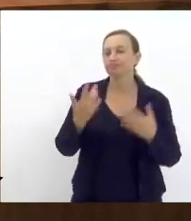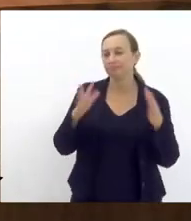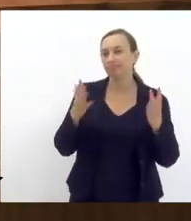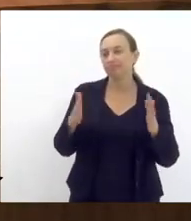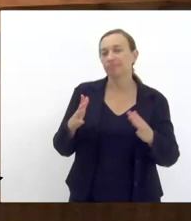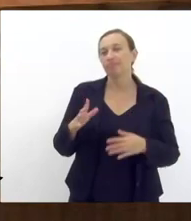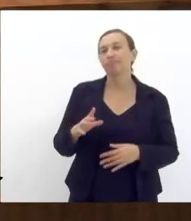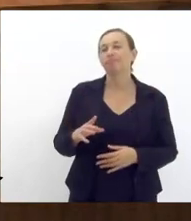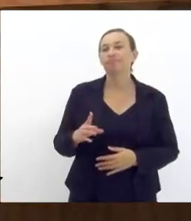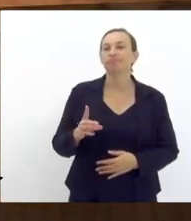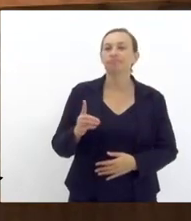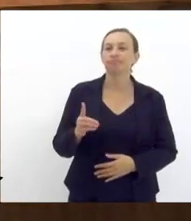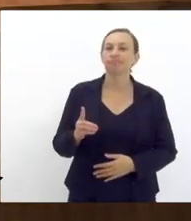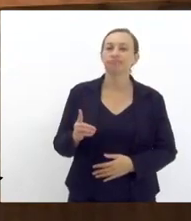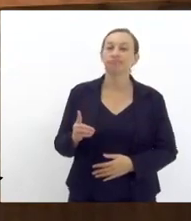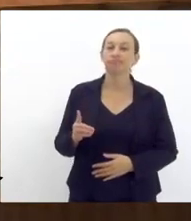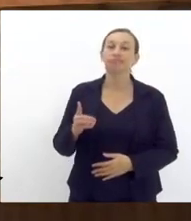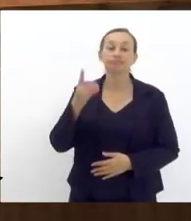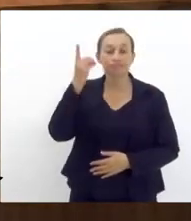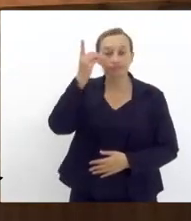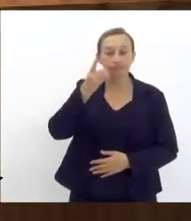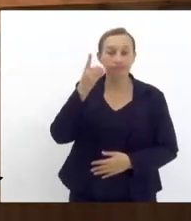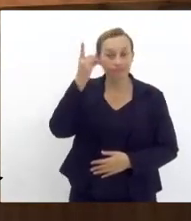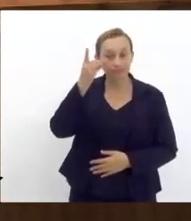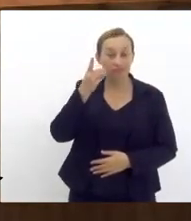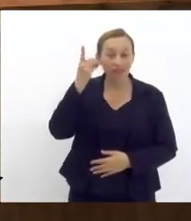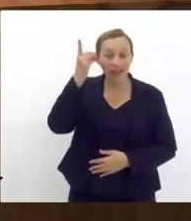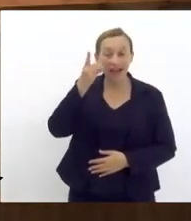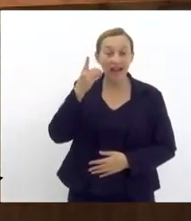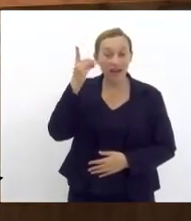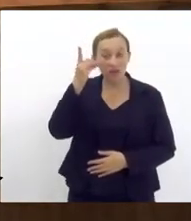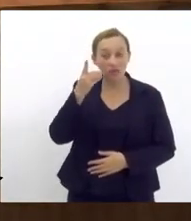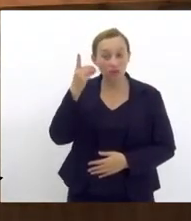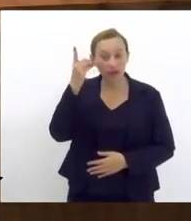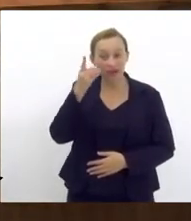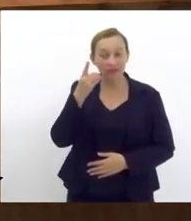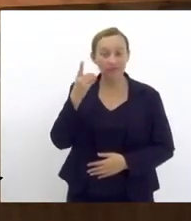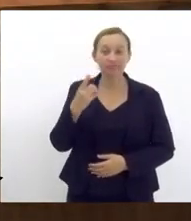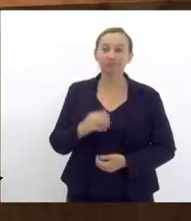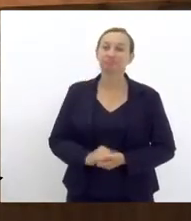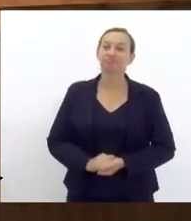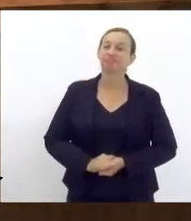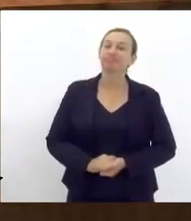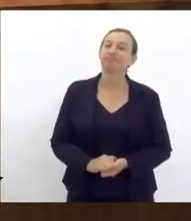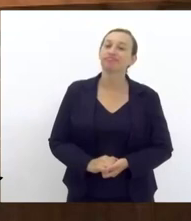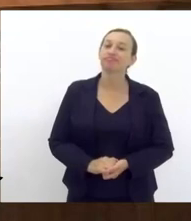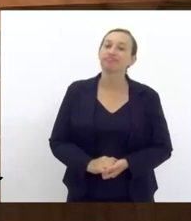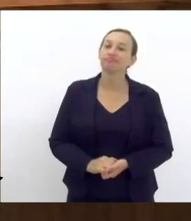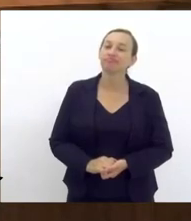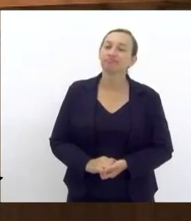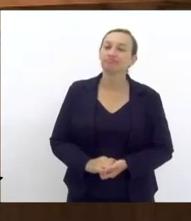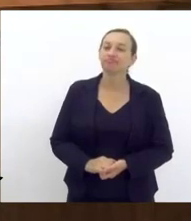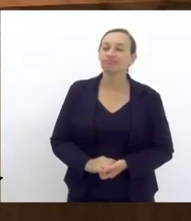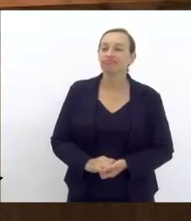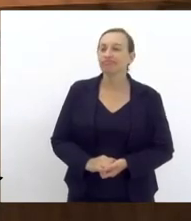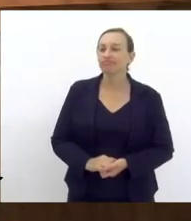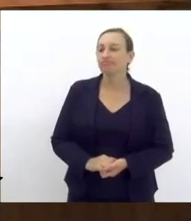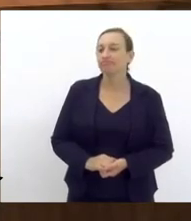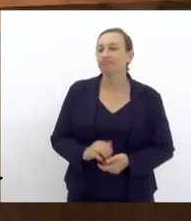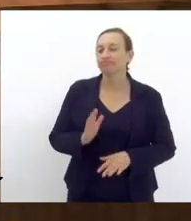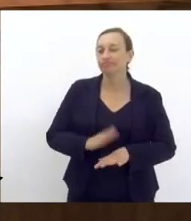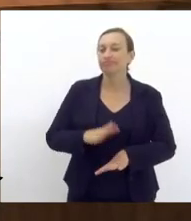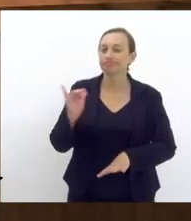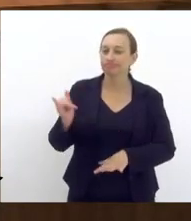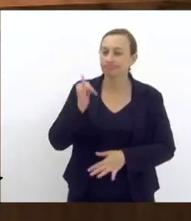desse projeto que trata de Transparência no momento em que a transparência parece que tá ficando cada vez mais